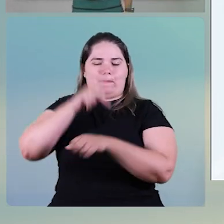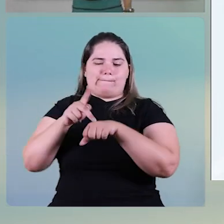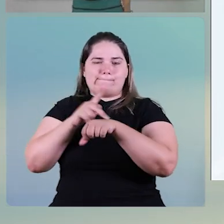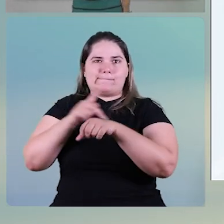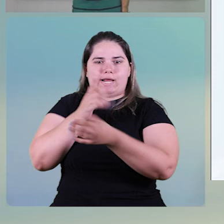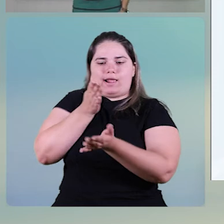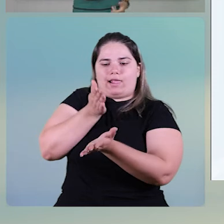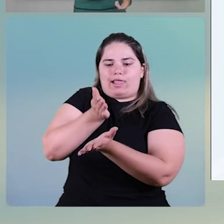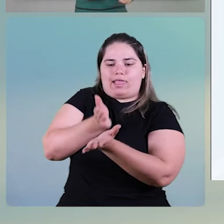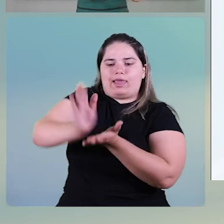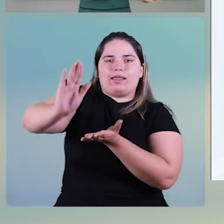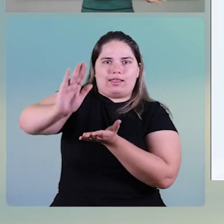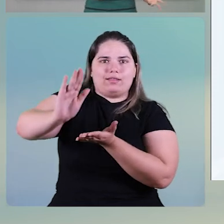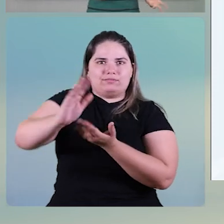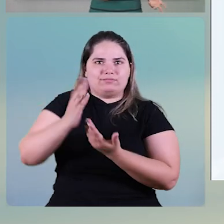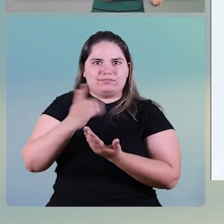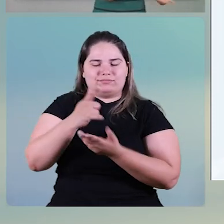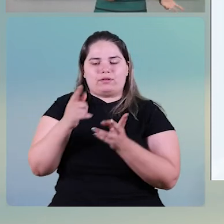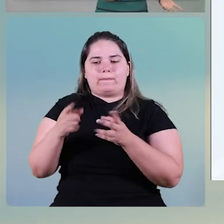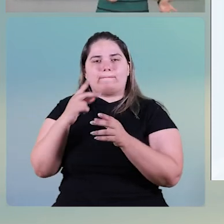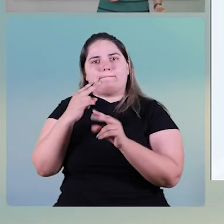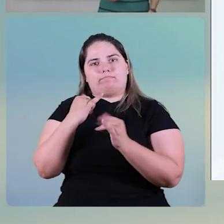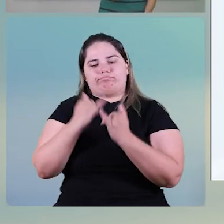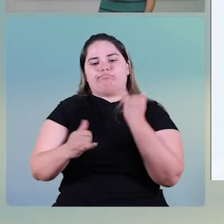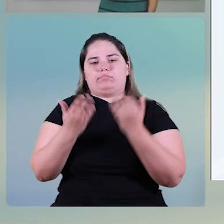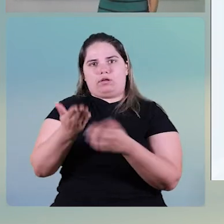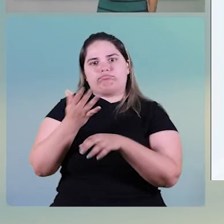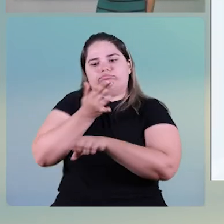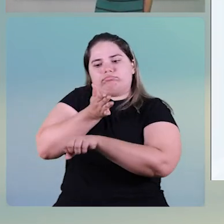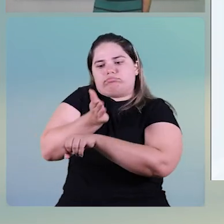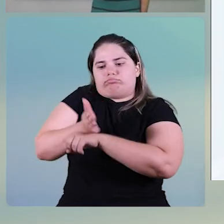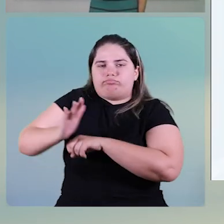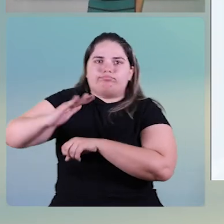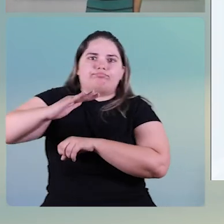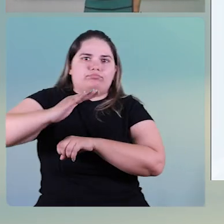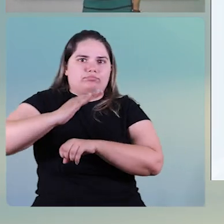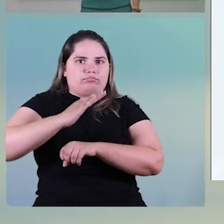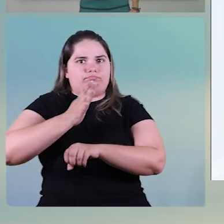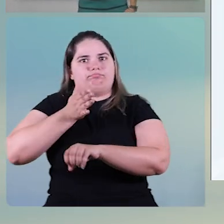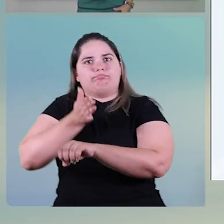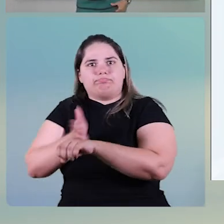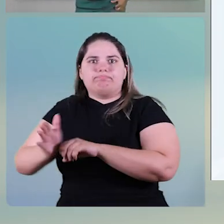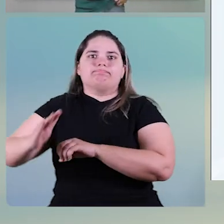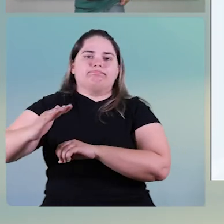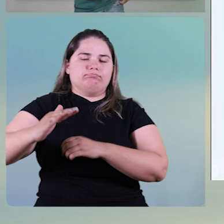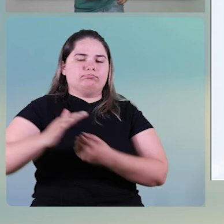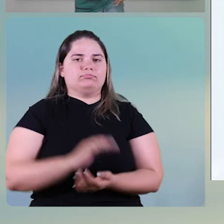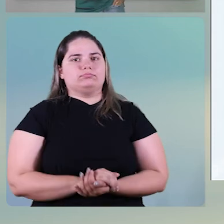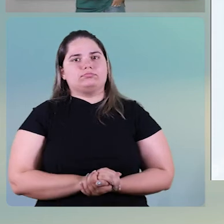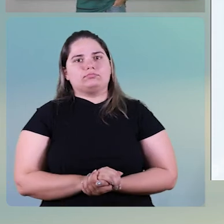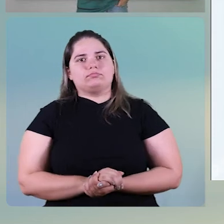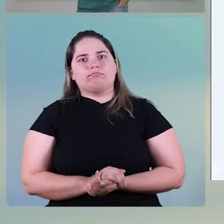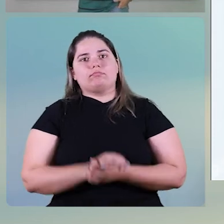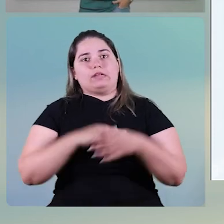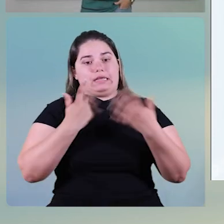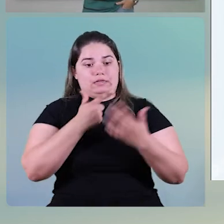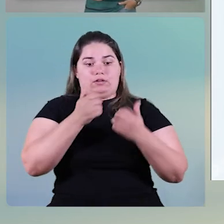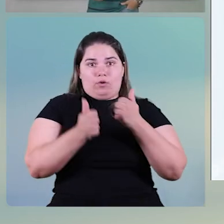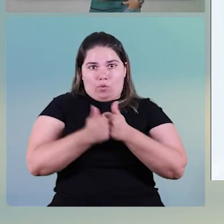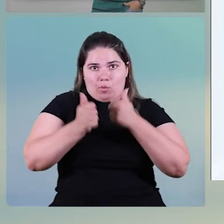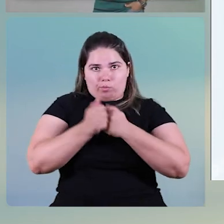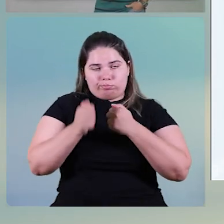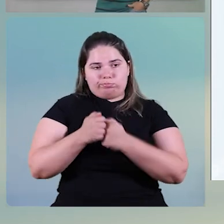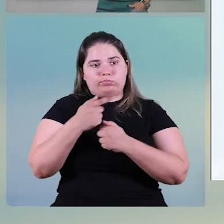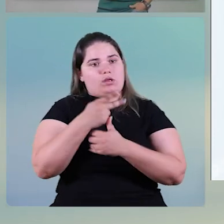né? Por isso ocorre o cantar o pneu do carro, né? De maneira que a força de atrito efetiva